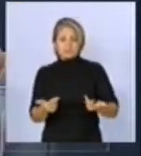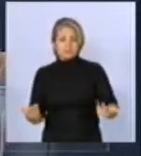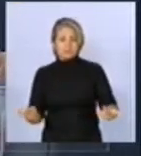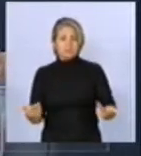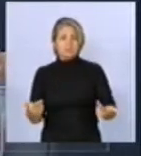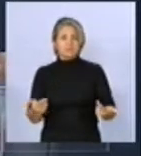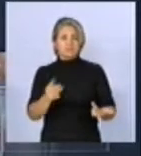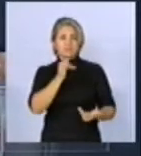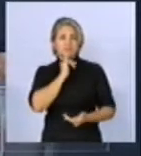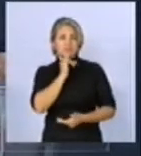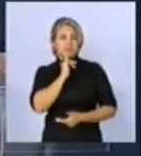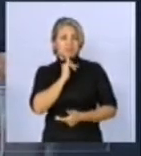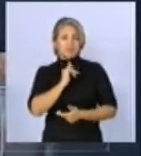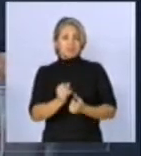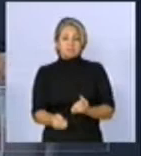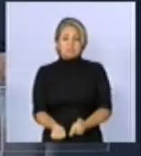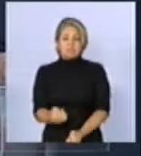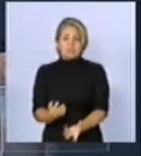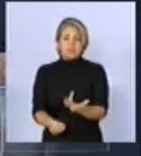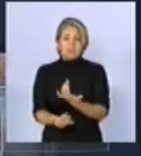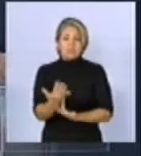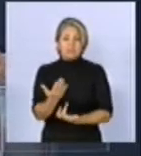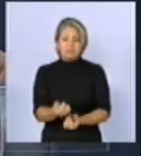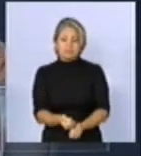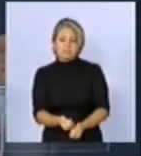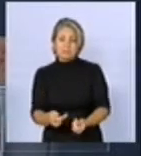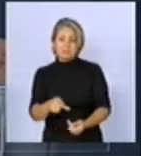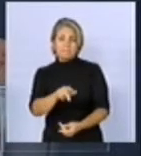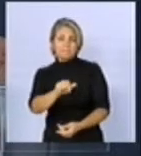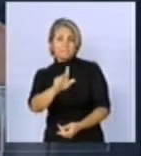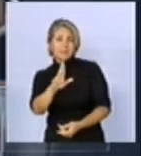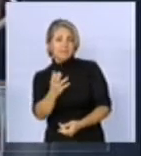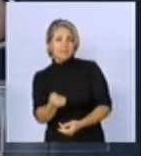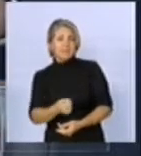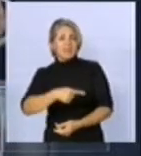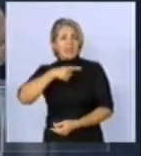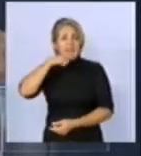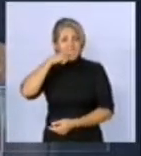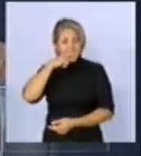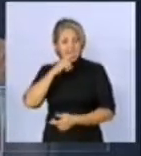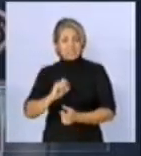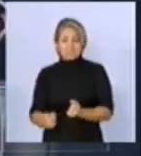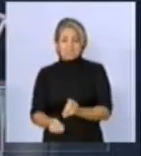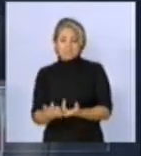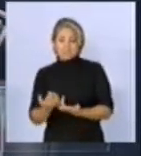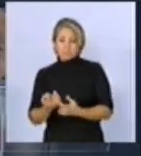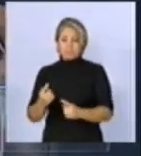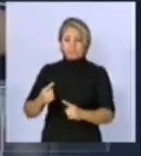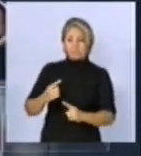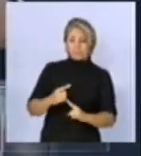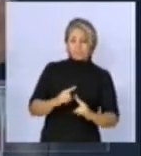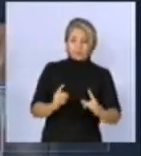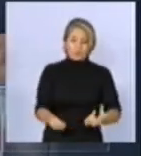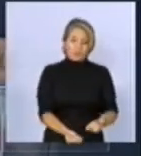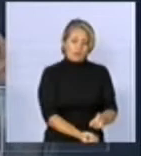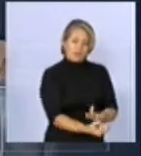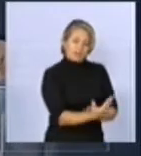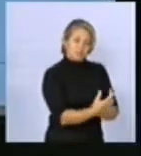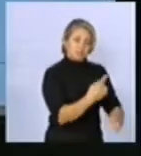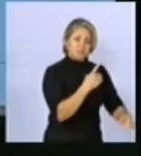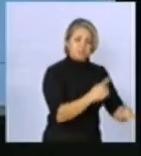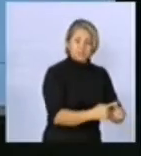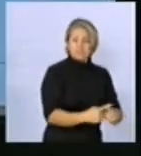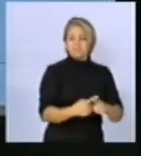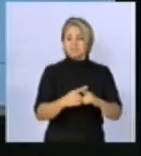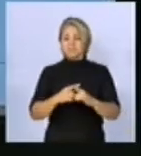seculares como essa da queima da cana cujo rendimento versus empregos que geram